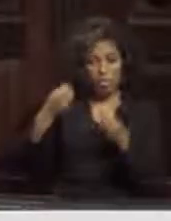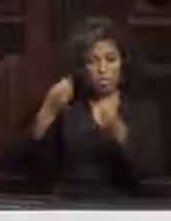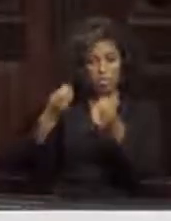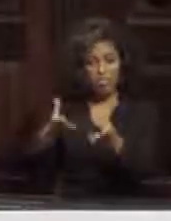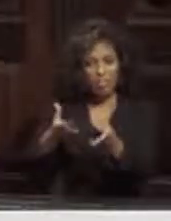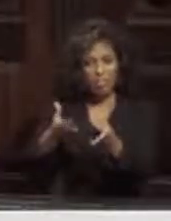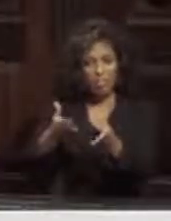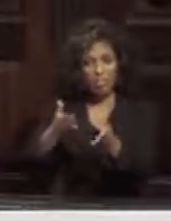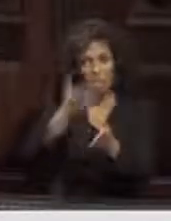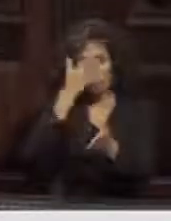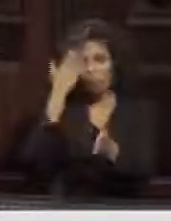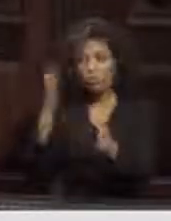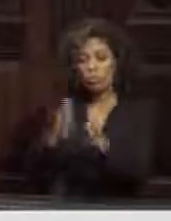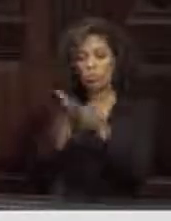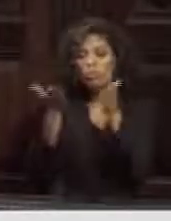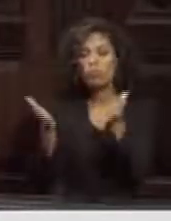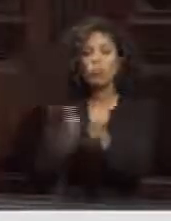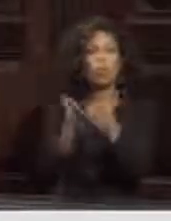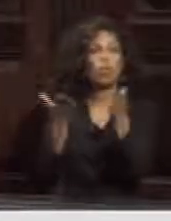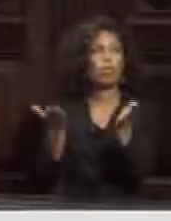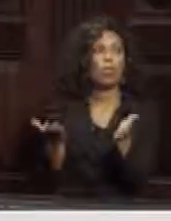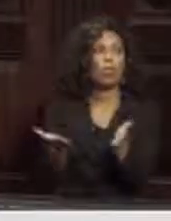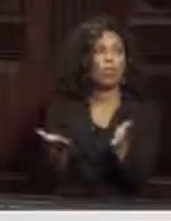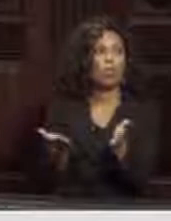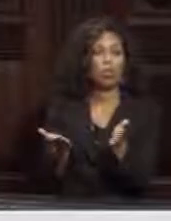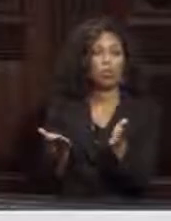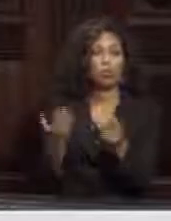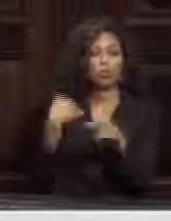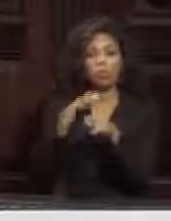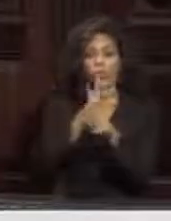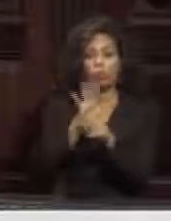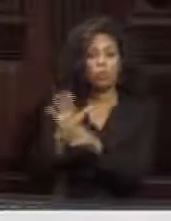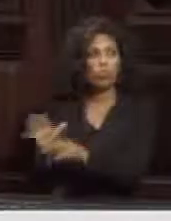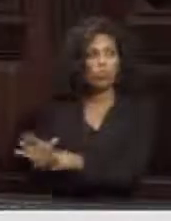ser investidas no Fundo de Habitação de Interesse Social,